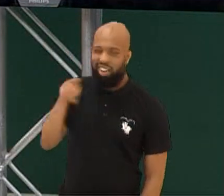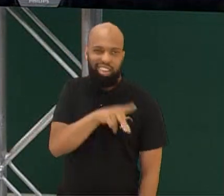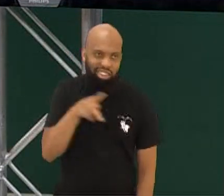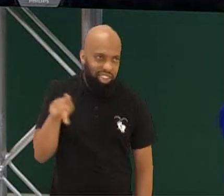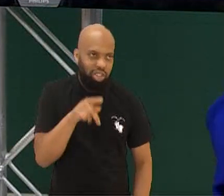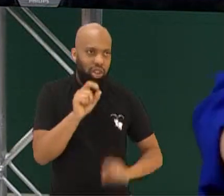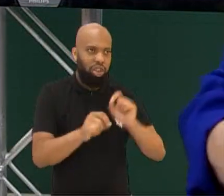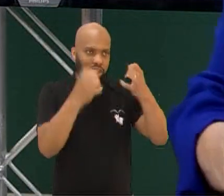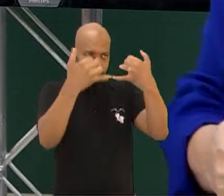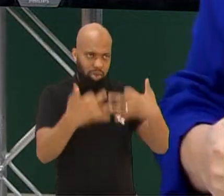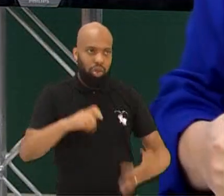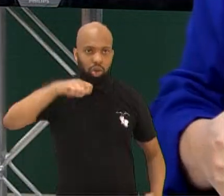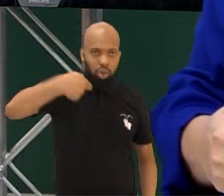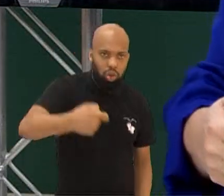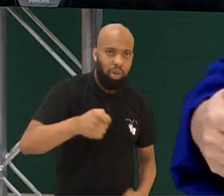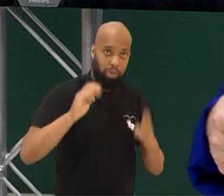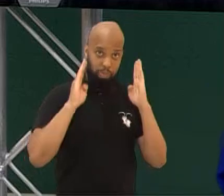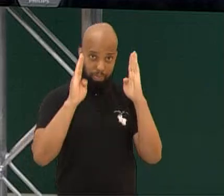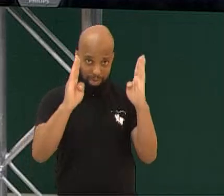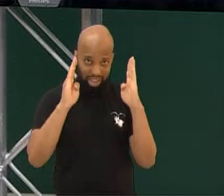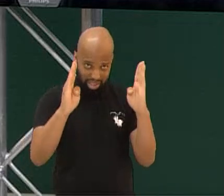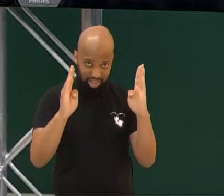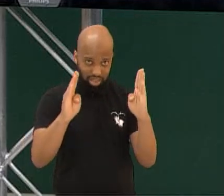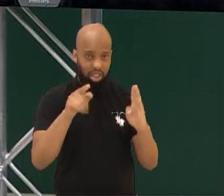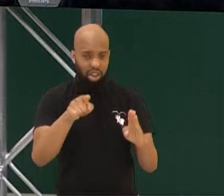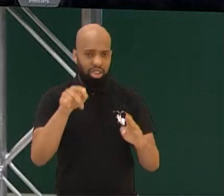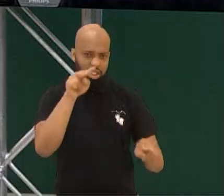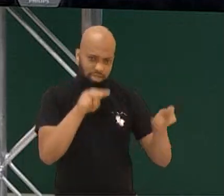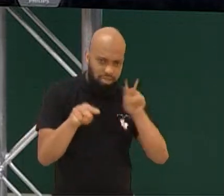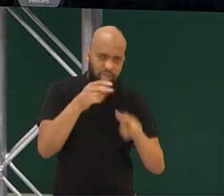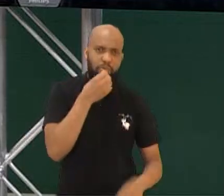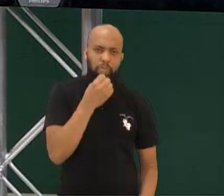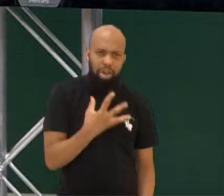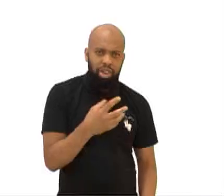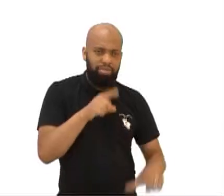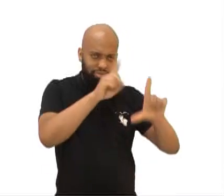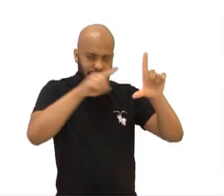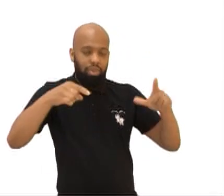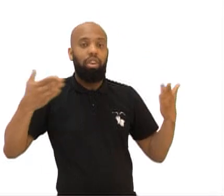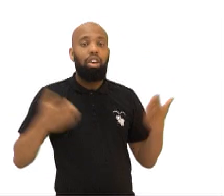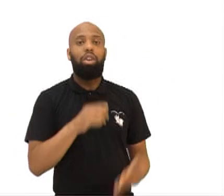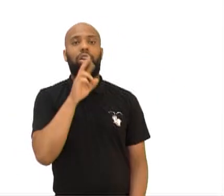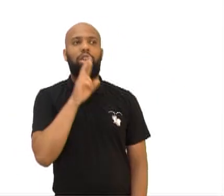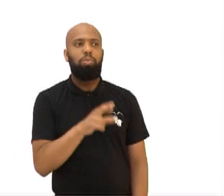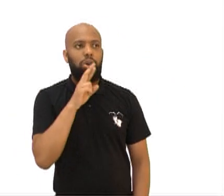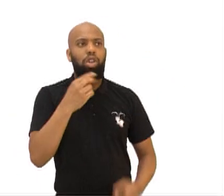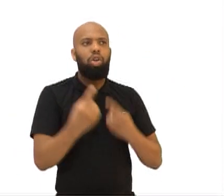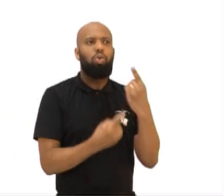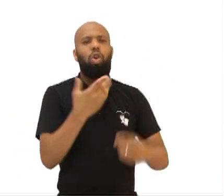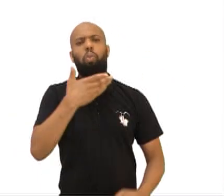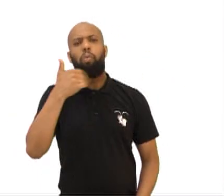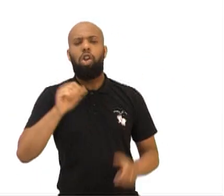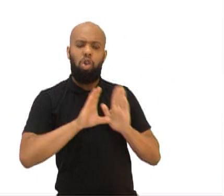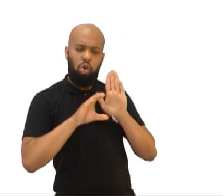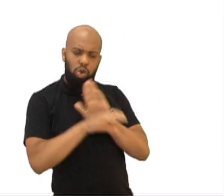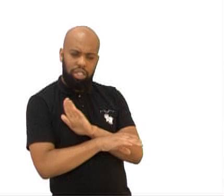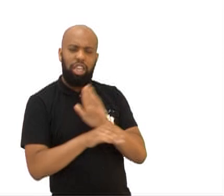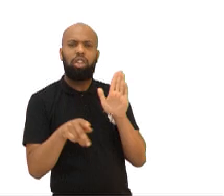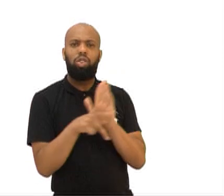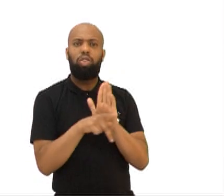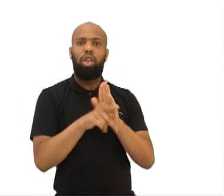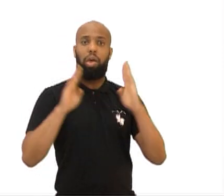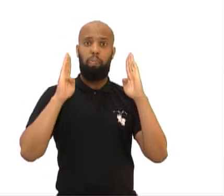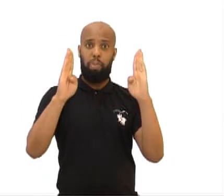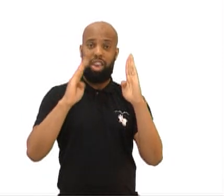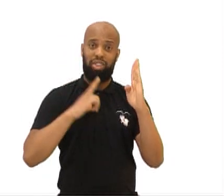acabou de falar sobre o período? Visualizou bem aquele gráfico ali? Então, qual a melhor definição de período na